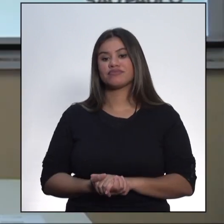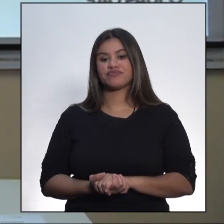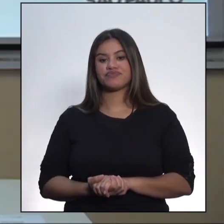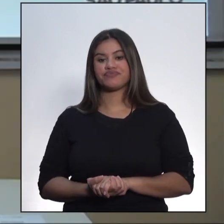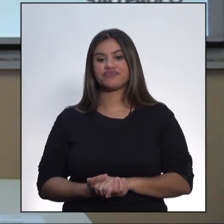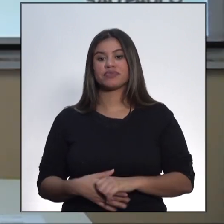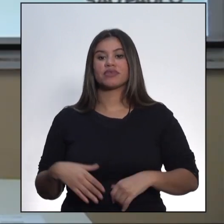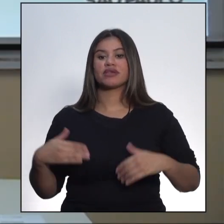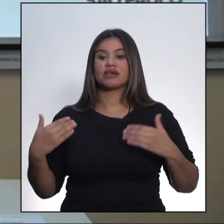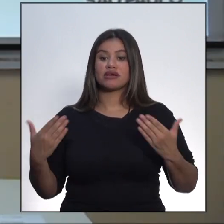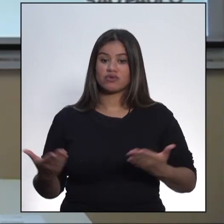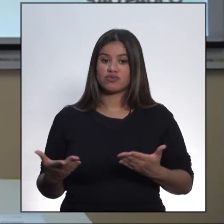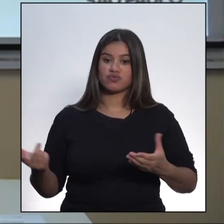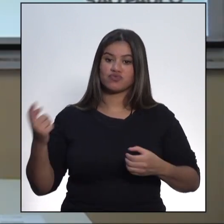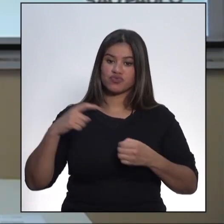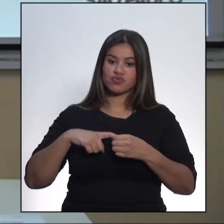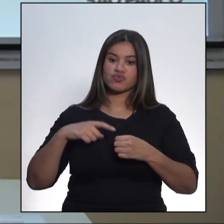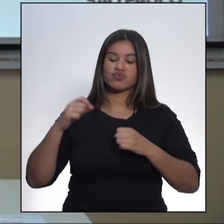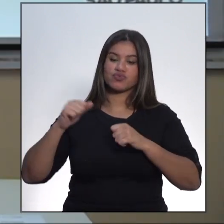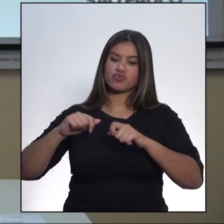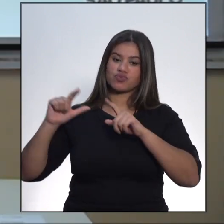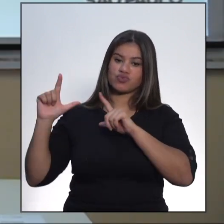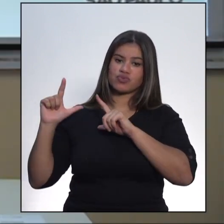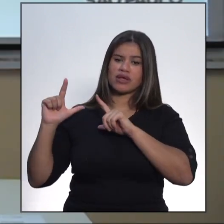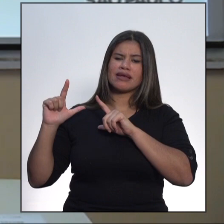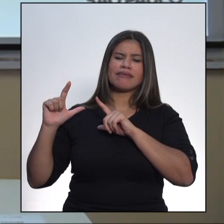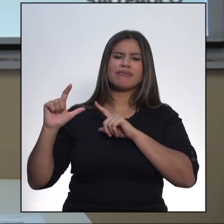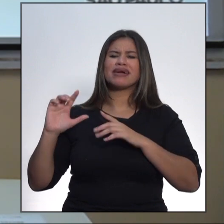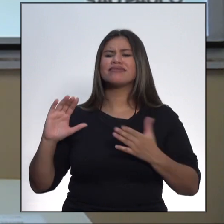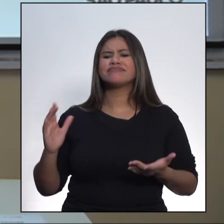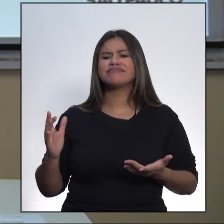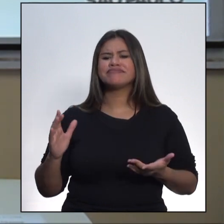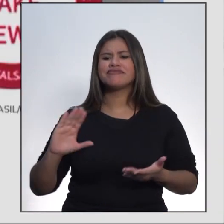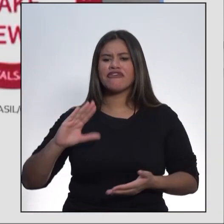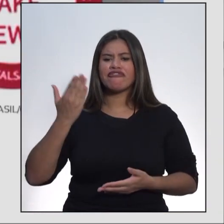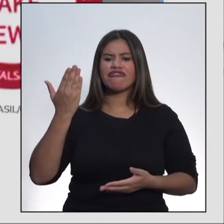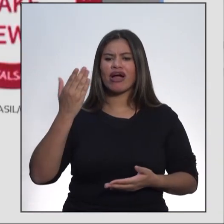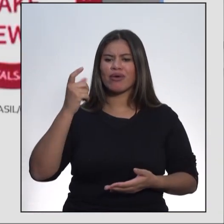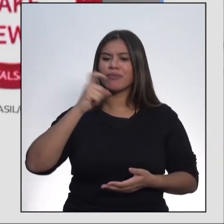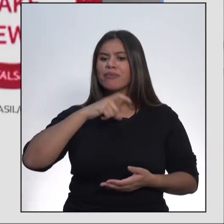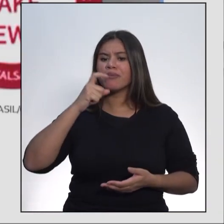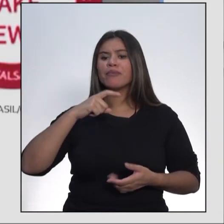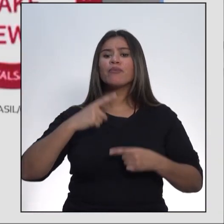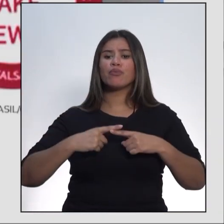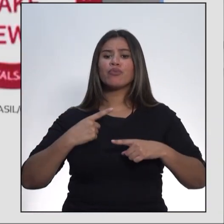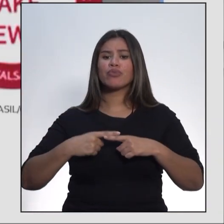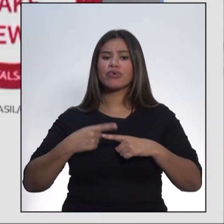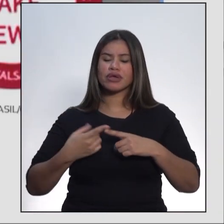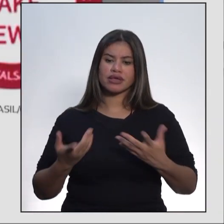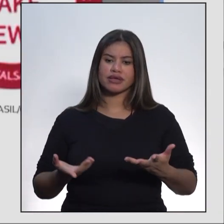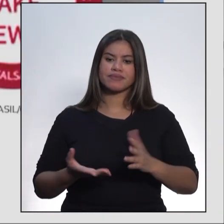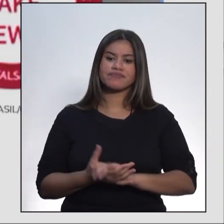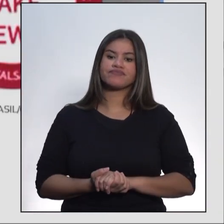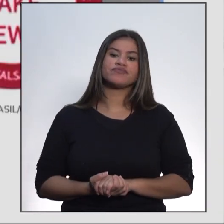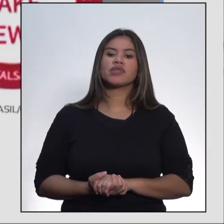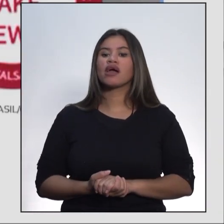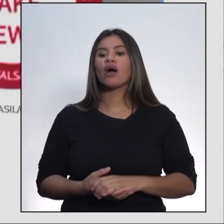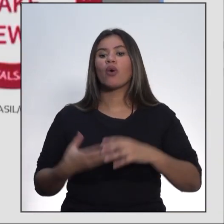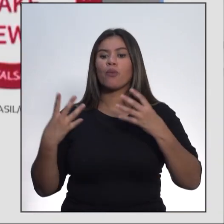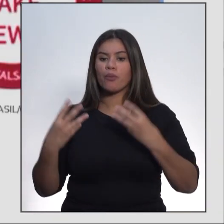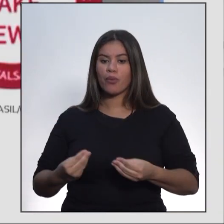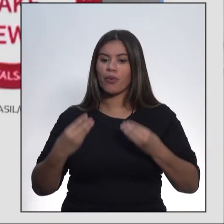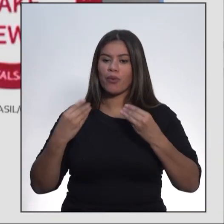Agora, voltando aqui, por que é falsa aquela notícia, né? Porque muitas pesquisas estão